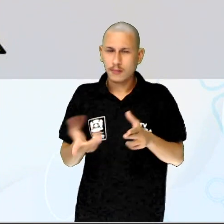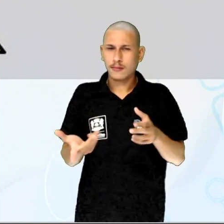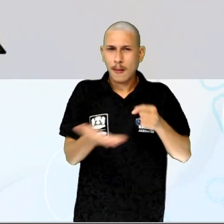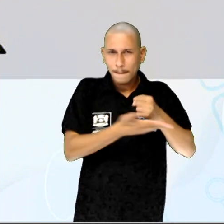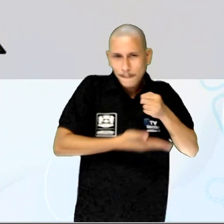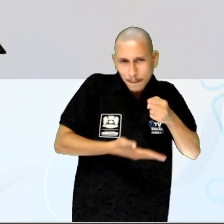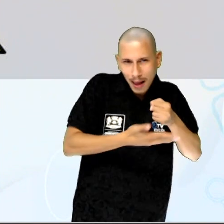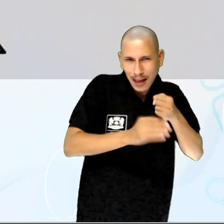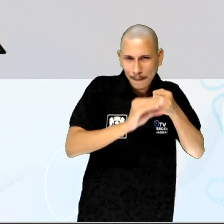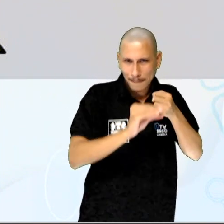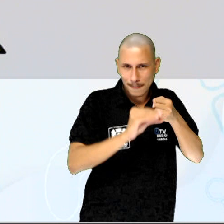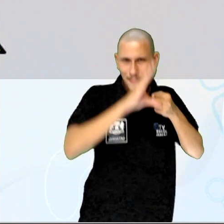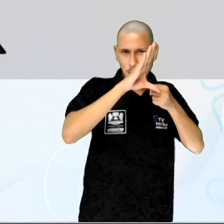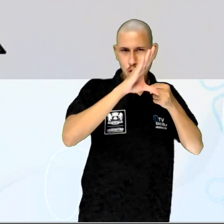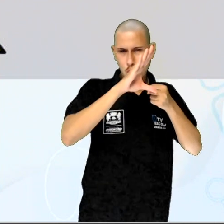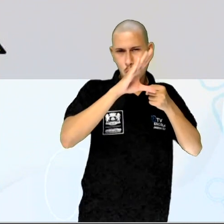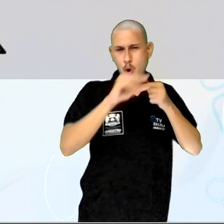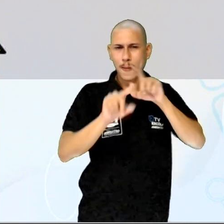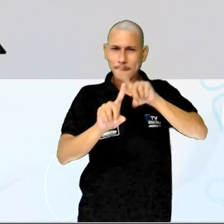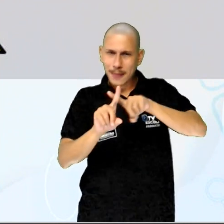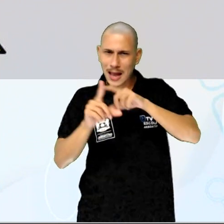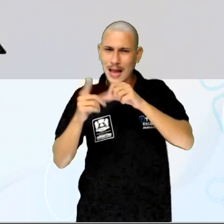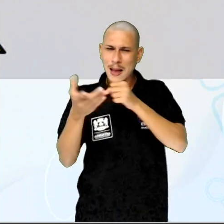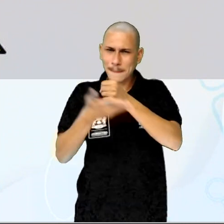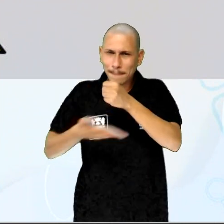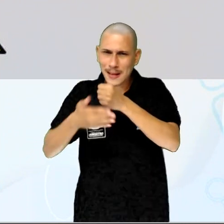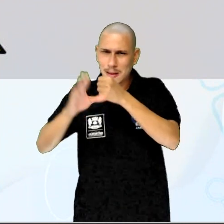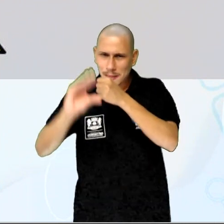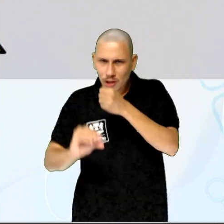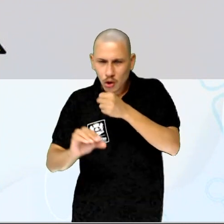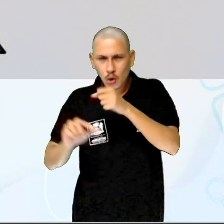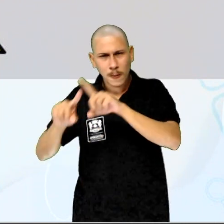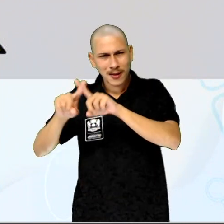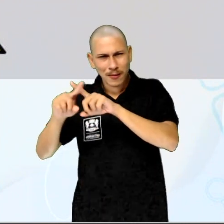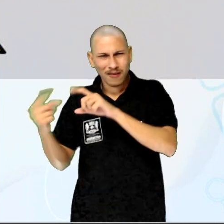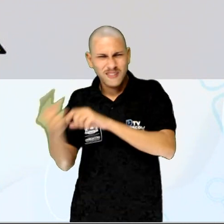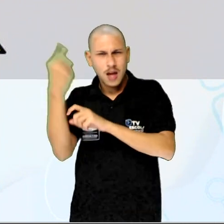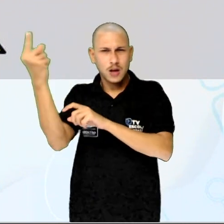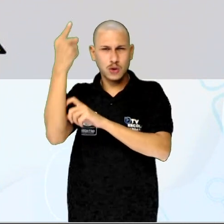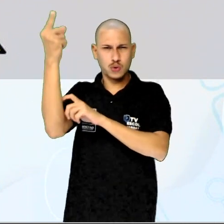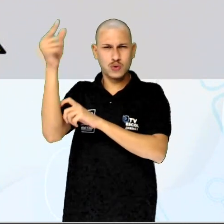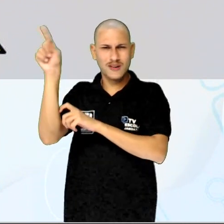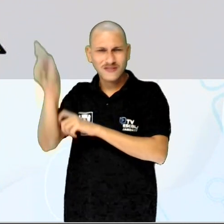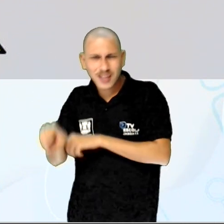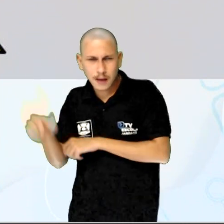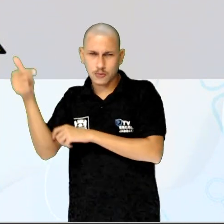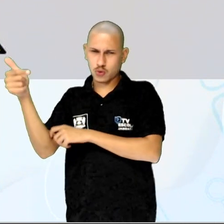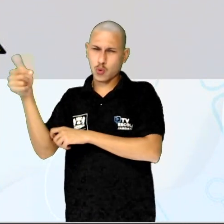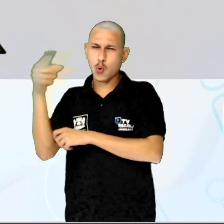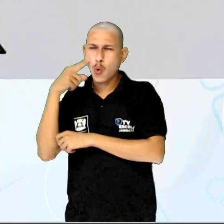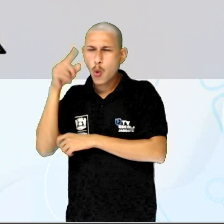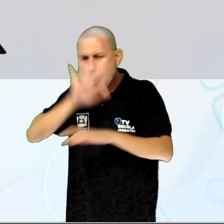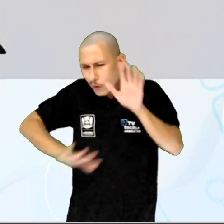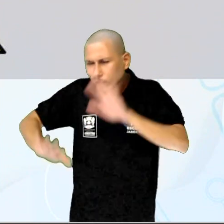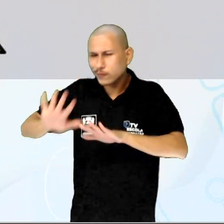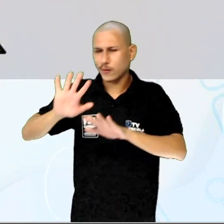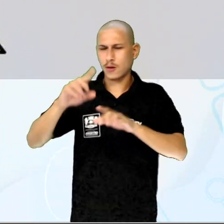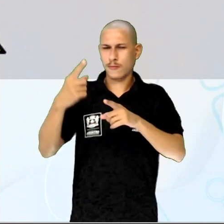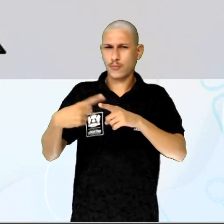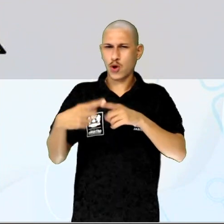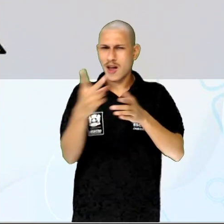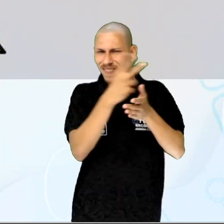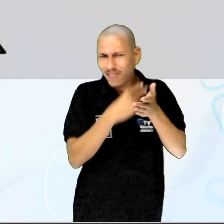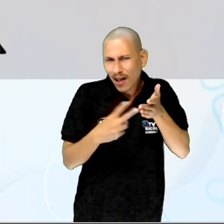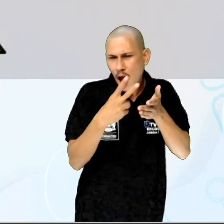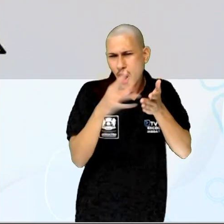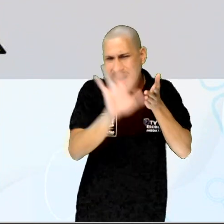mais base menor multiplicado pela altura dividido por 2. Então a gente tem que ter muito cuidado, né, que cada figura, cada quadrilátero,